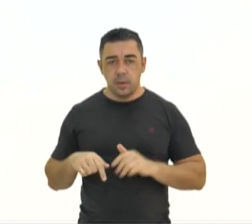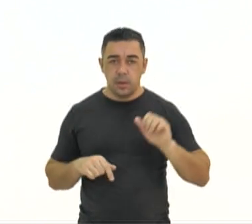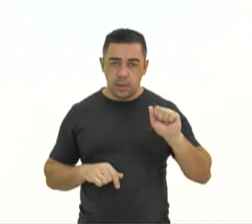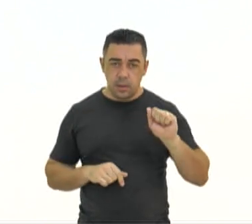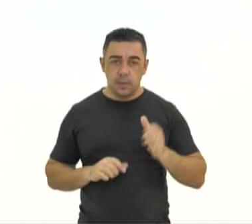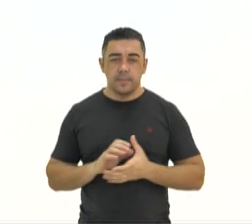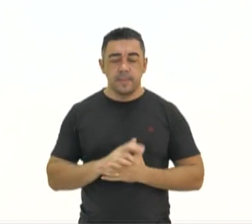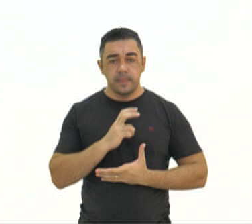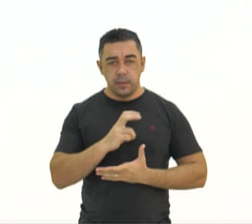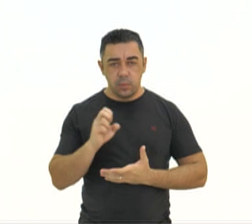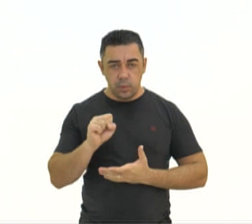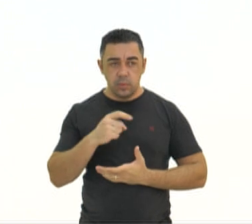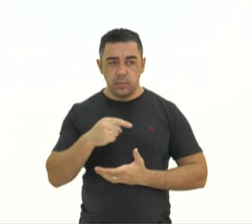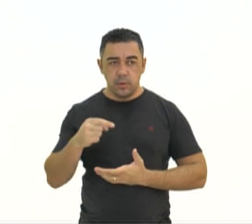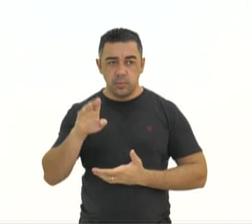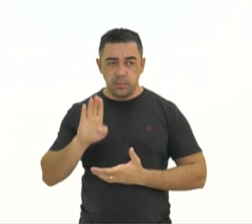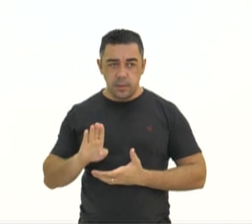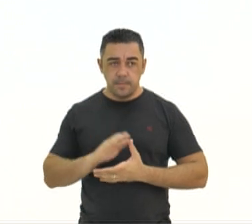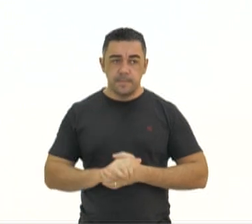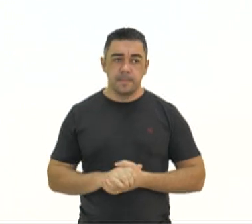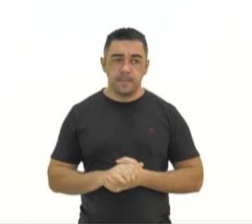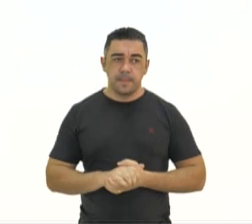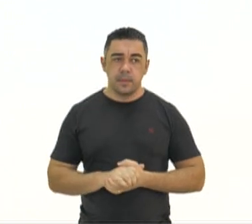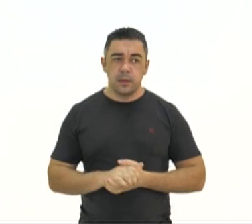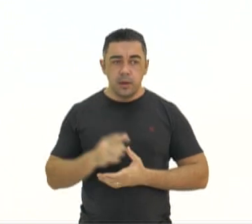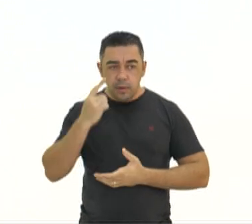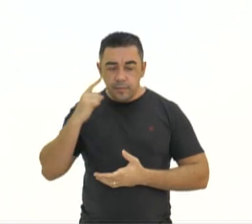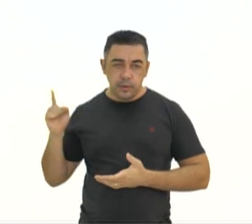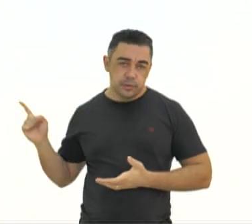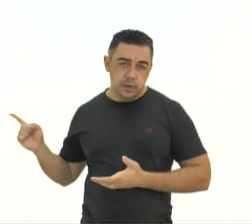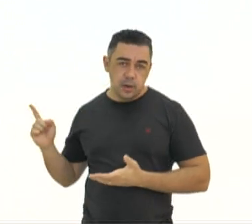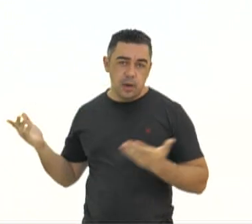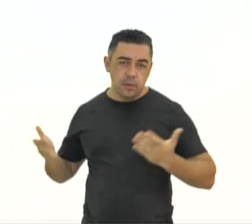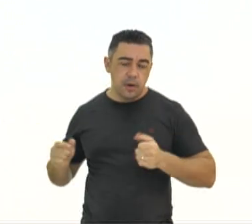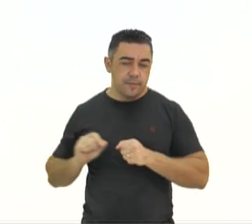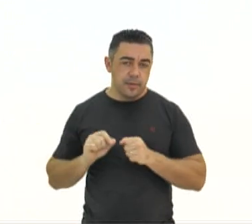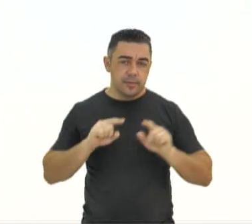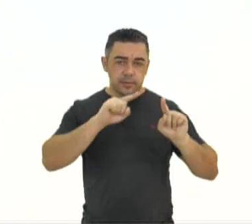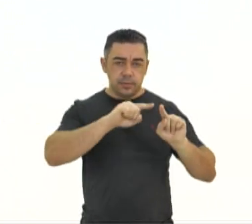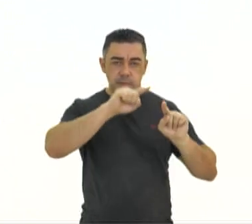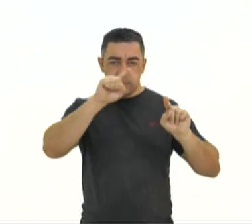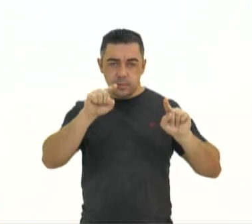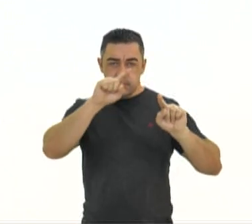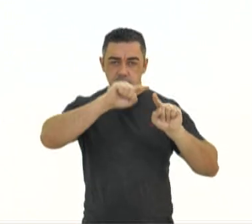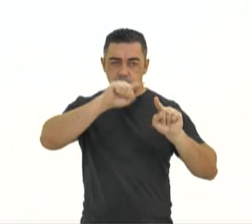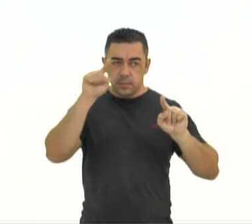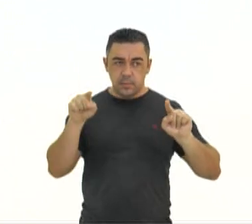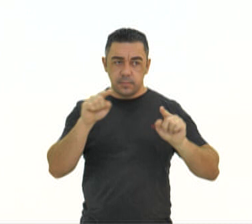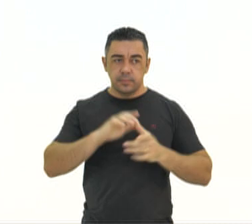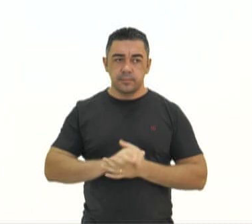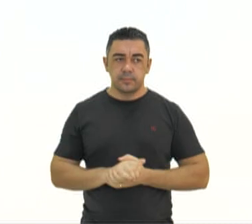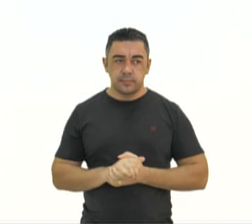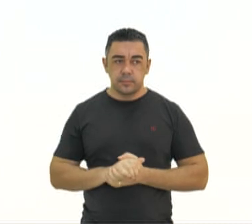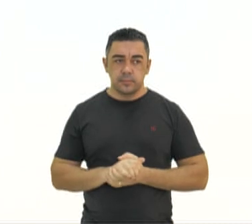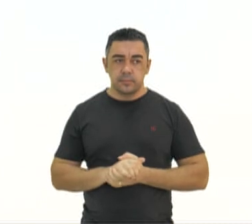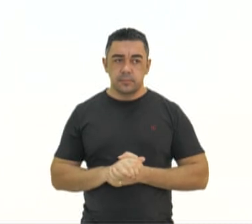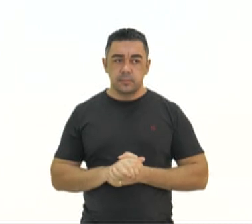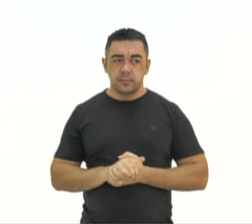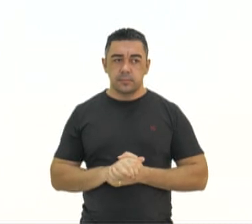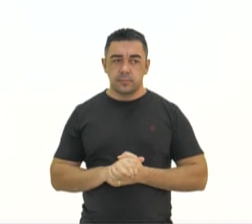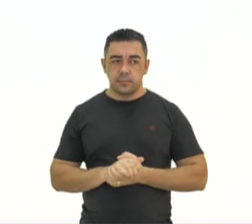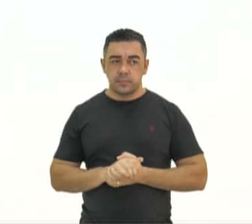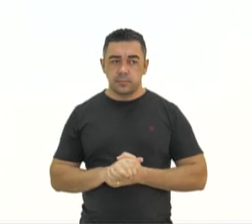por 58 menos B, e agora aqui eu preciso da distributiva. Então, resolver a distributiva.